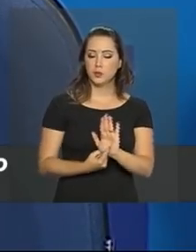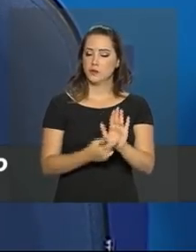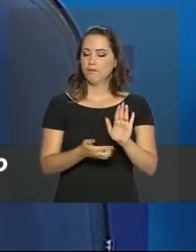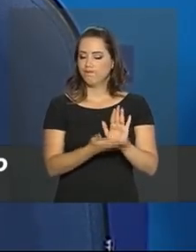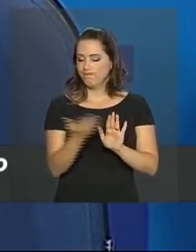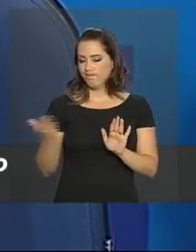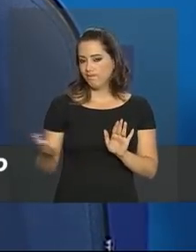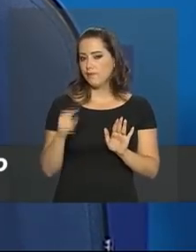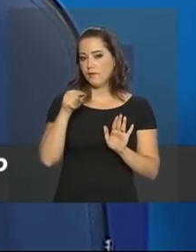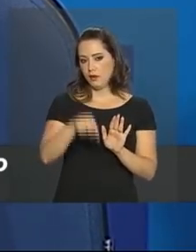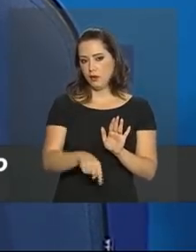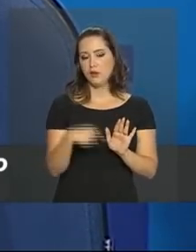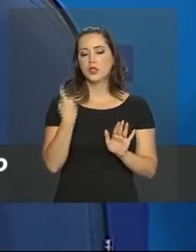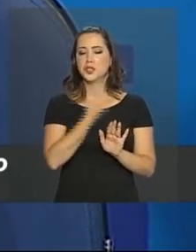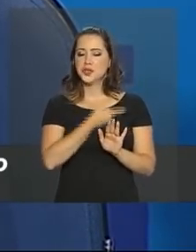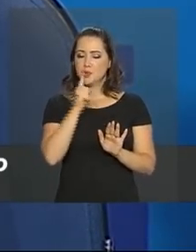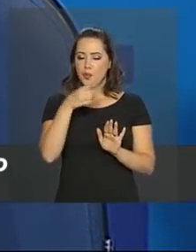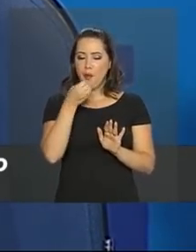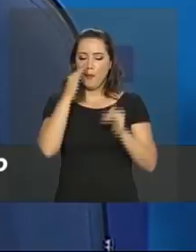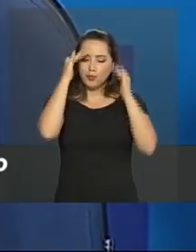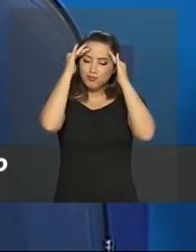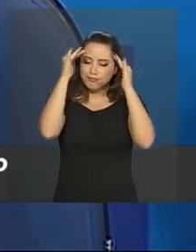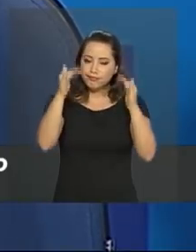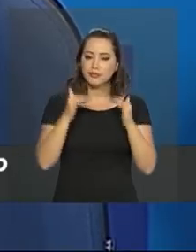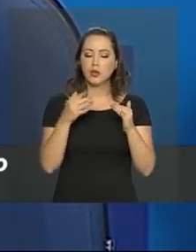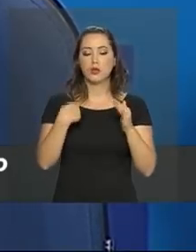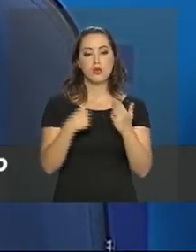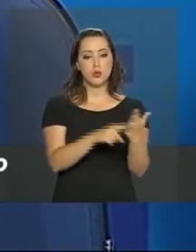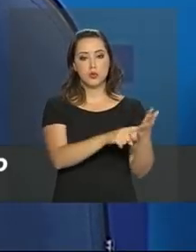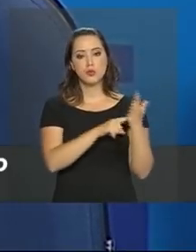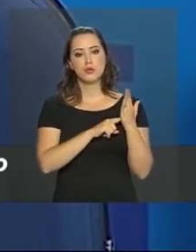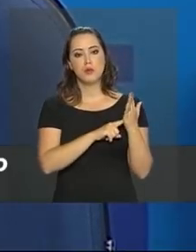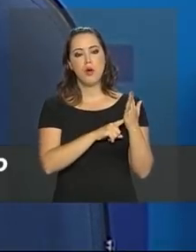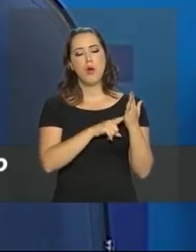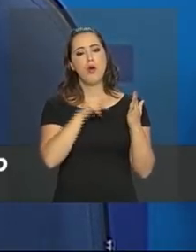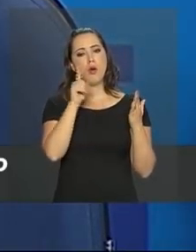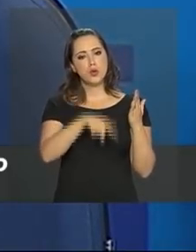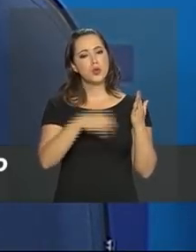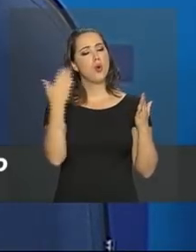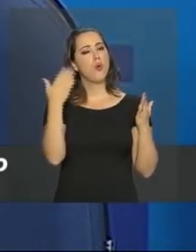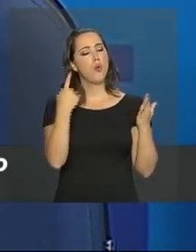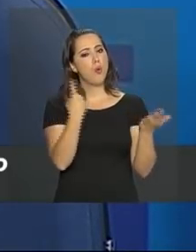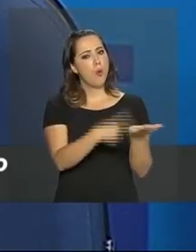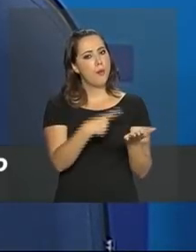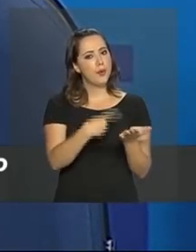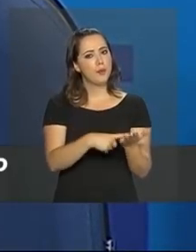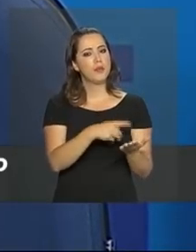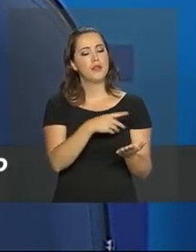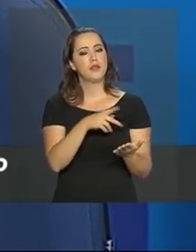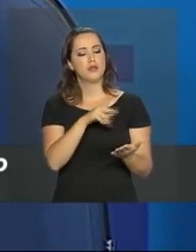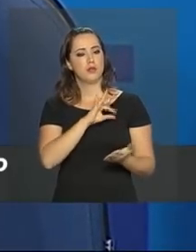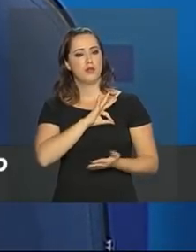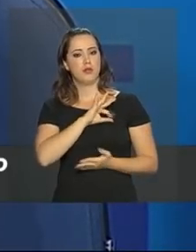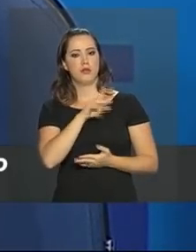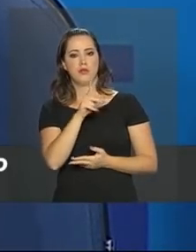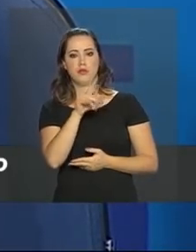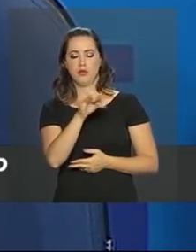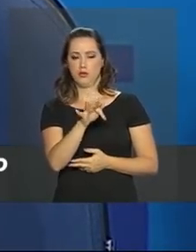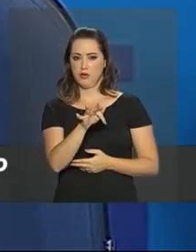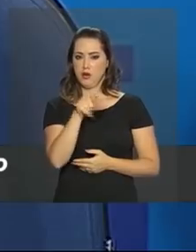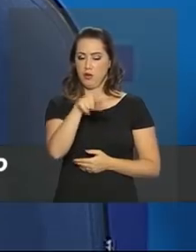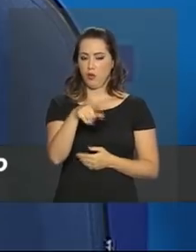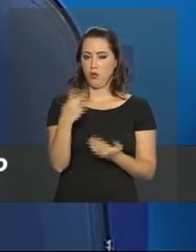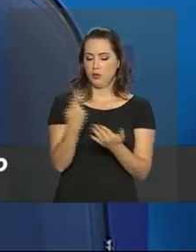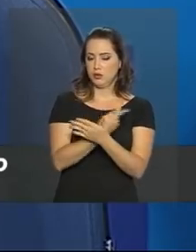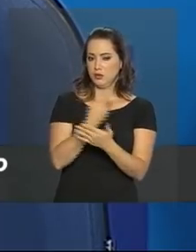isso muito nos honra aí revela o caráter de compromisso da polícia federal com a realização do